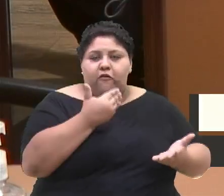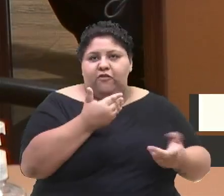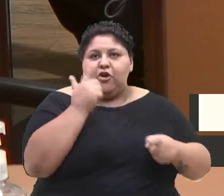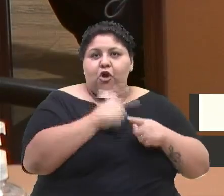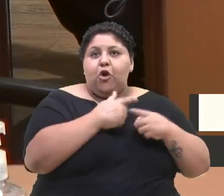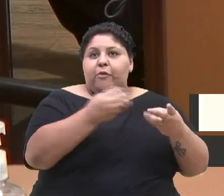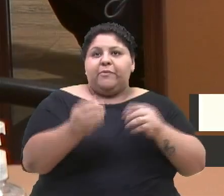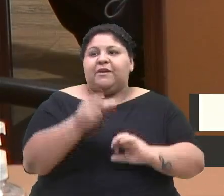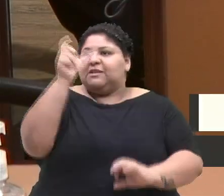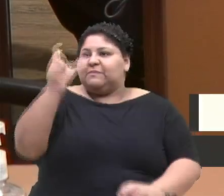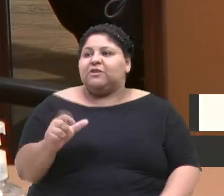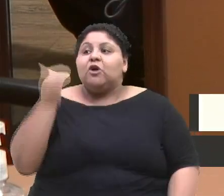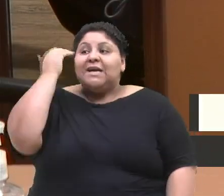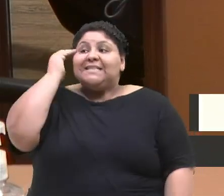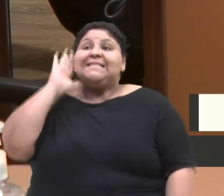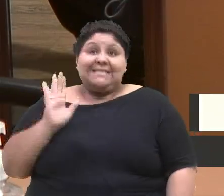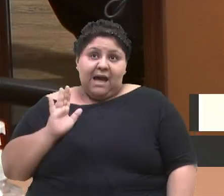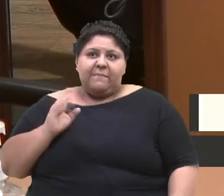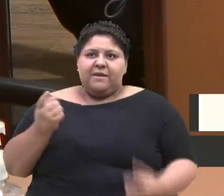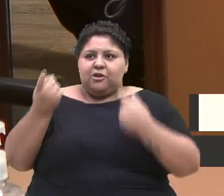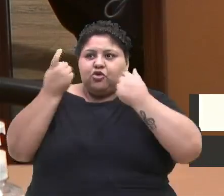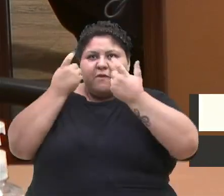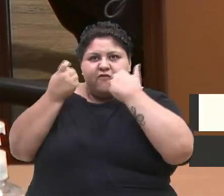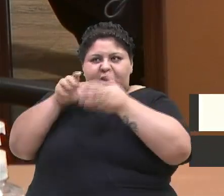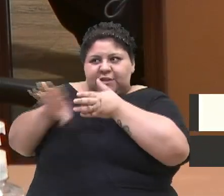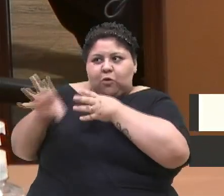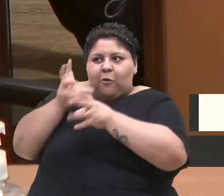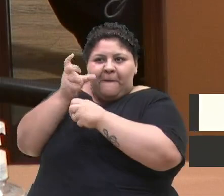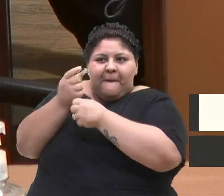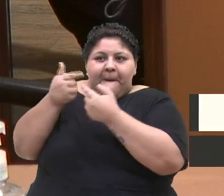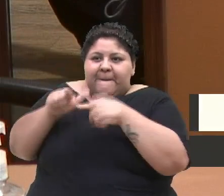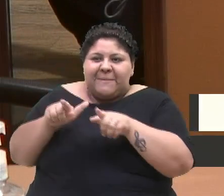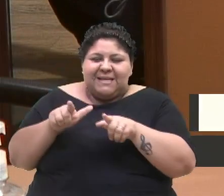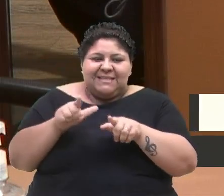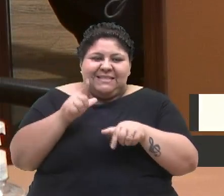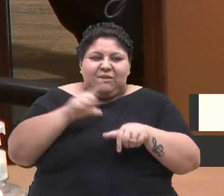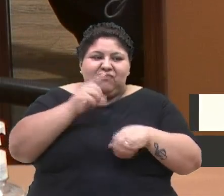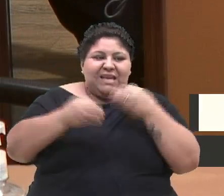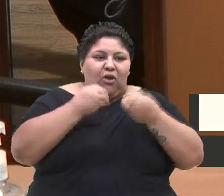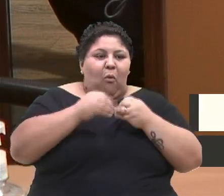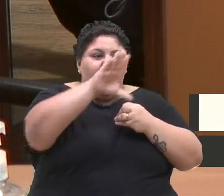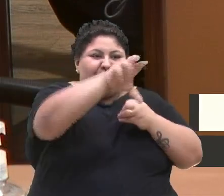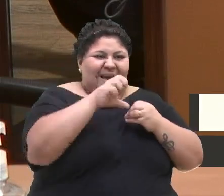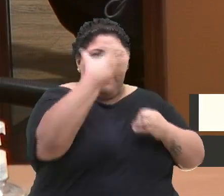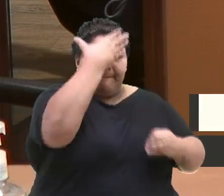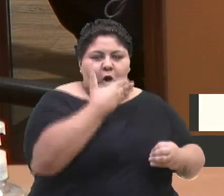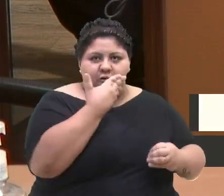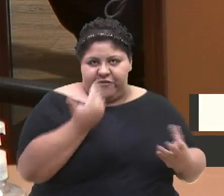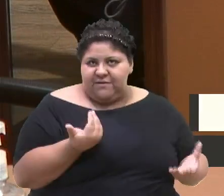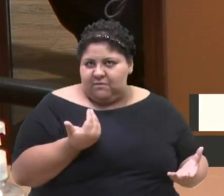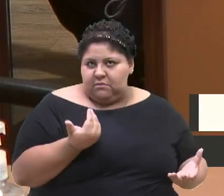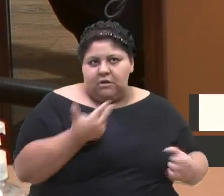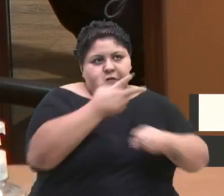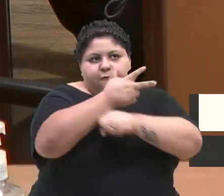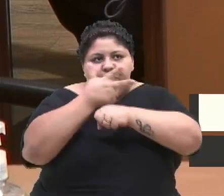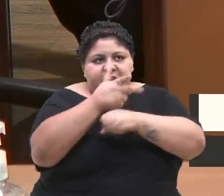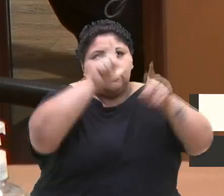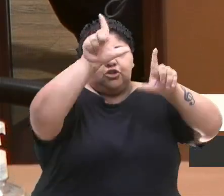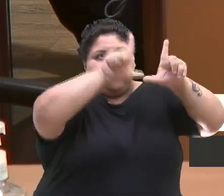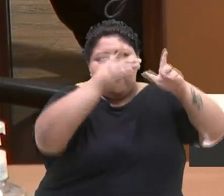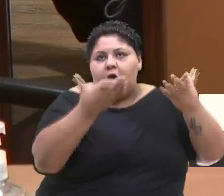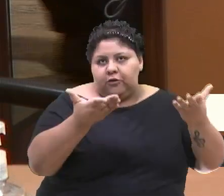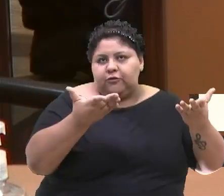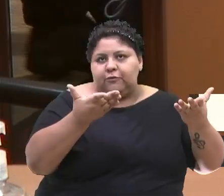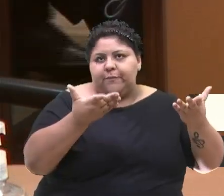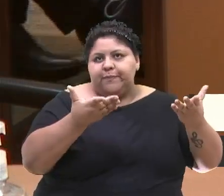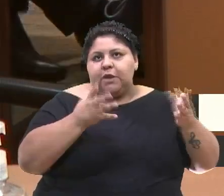pessoas sabem de uma situação de maus tratos, mas não conseguem coletar provas, e aí realmente aquele animal acaba ficando abandonado, e é um